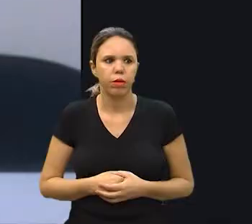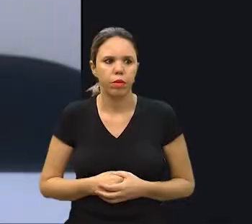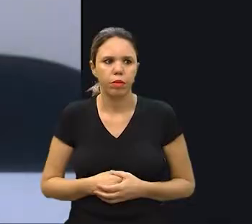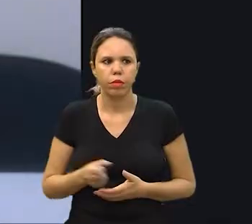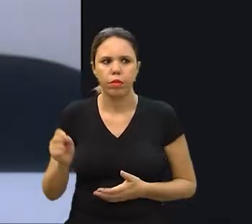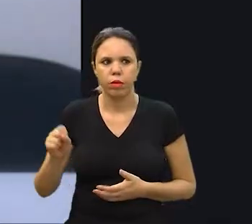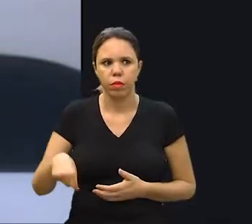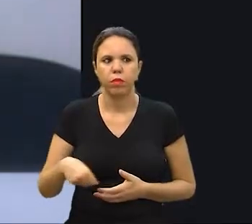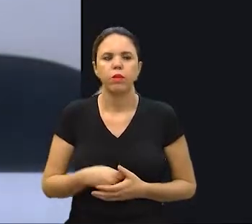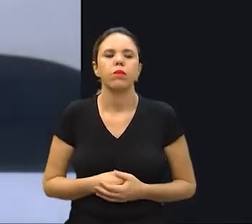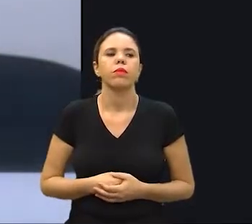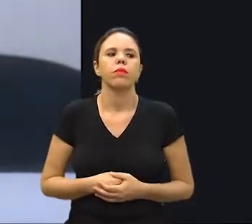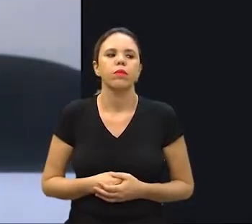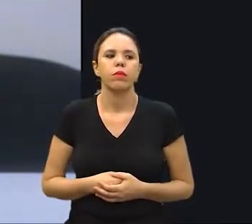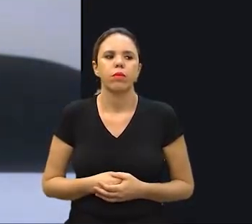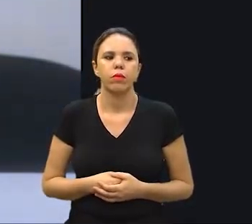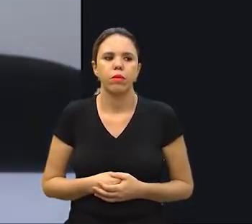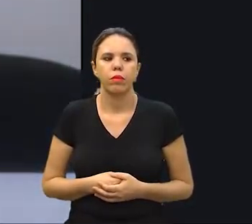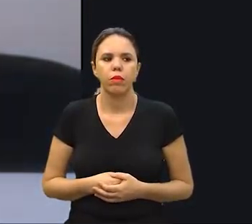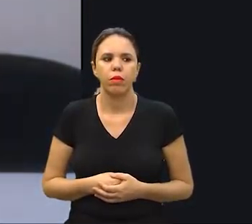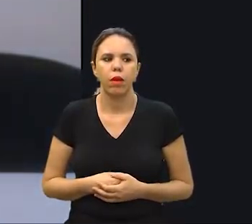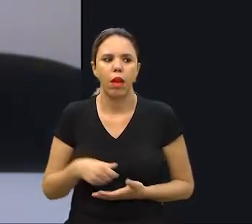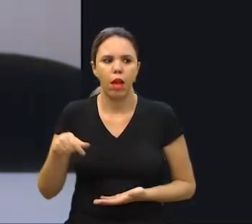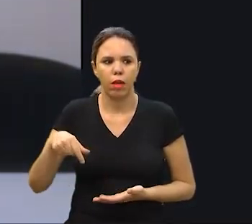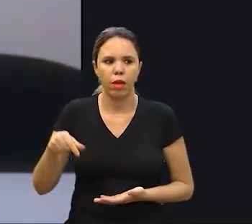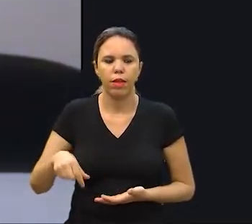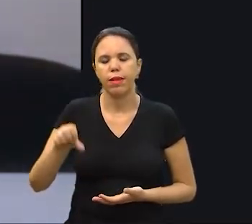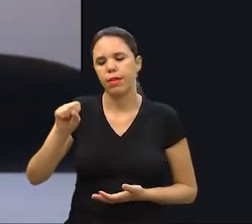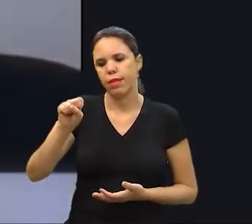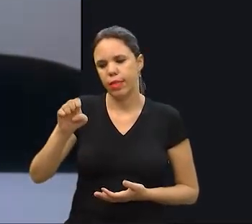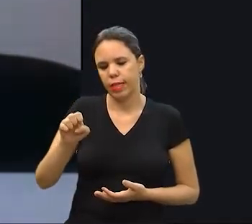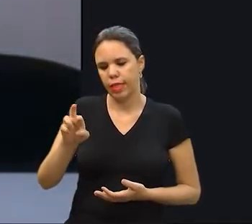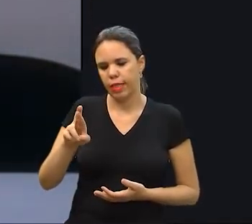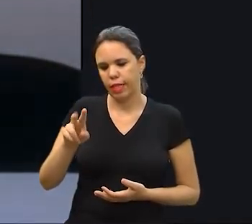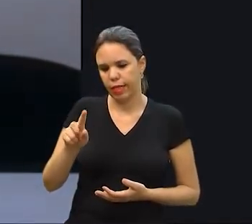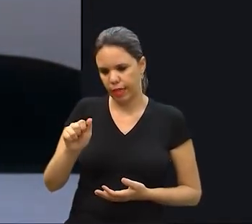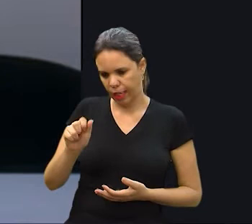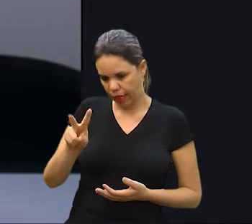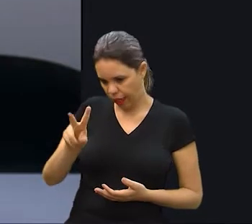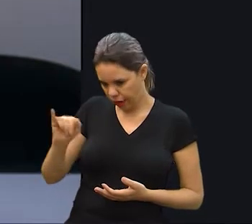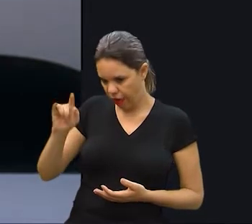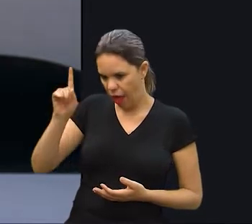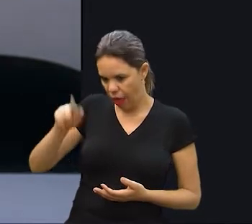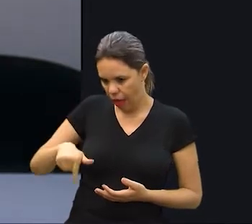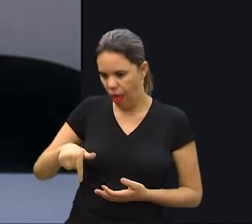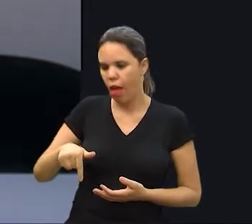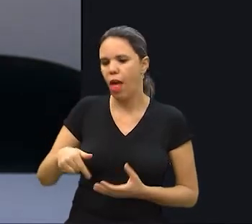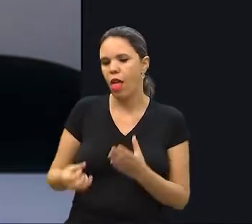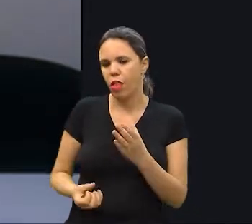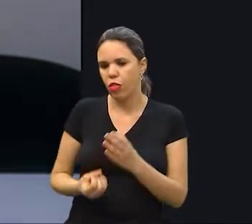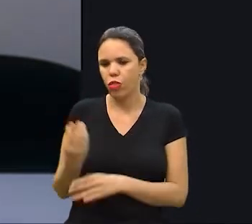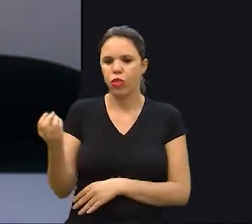cidade. Sim, o SERAV é uma atividade inovadora, porque quer chamar esse